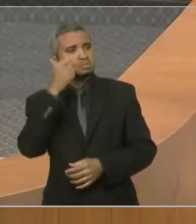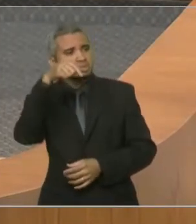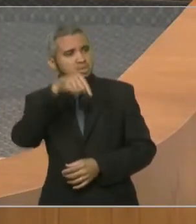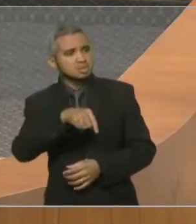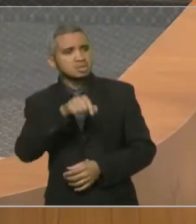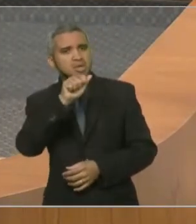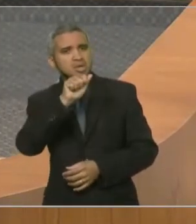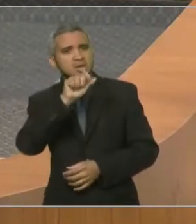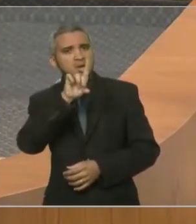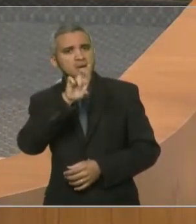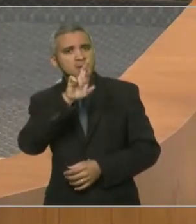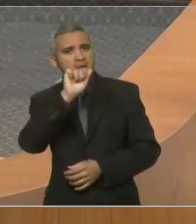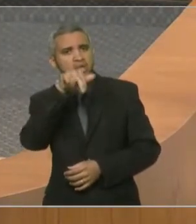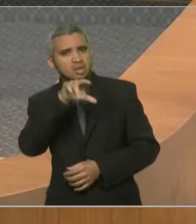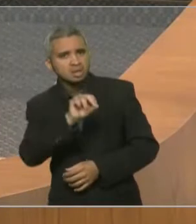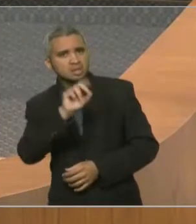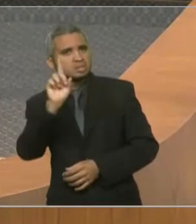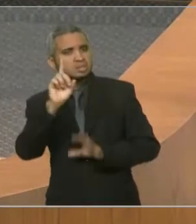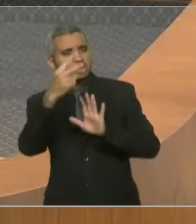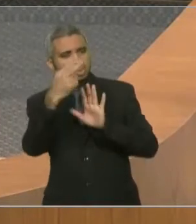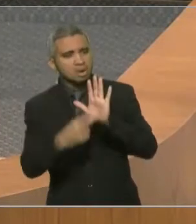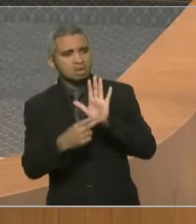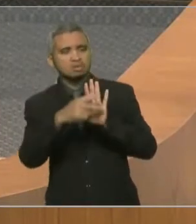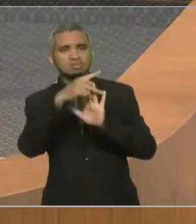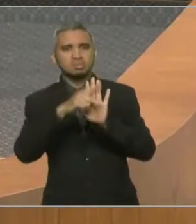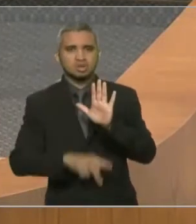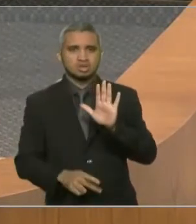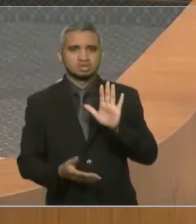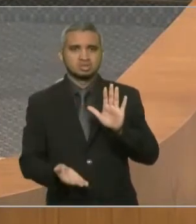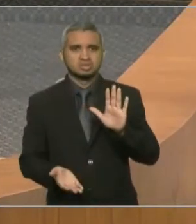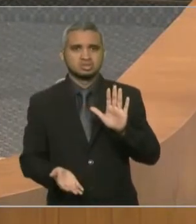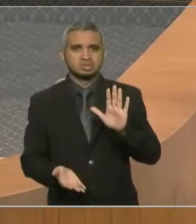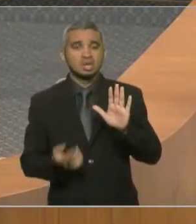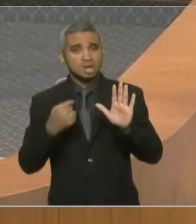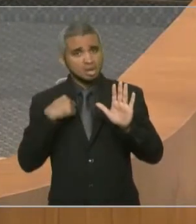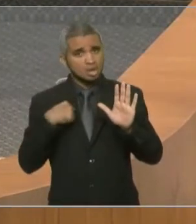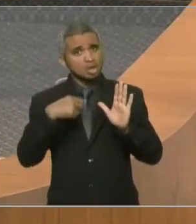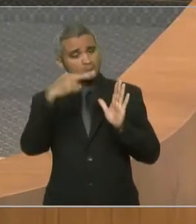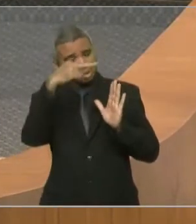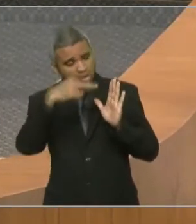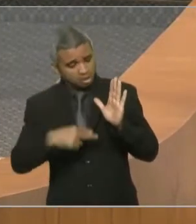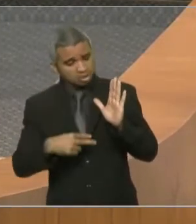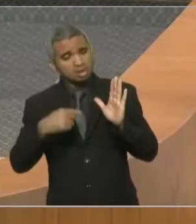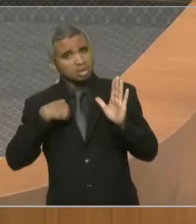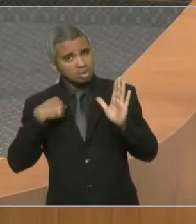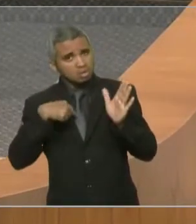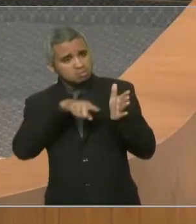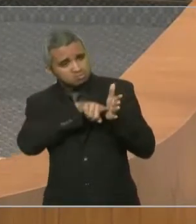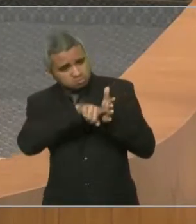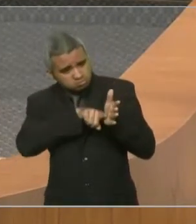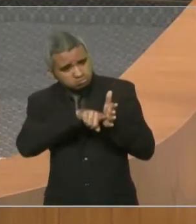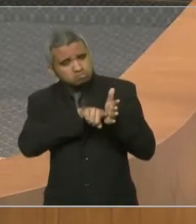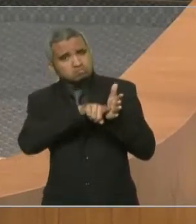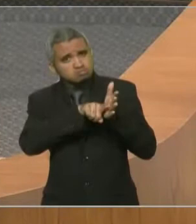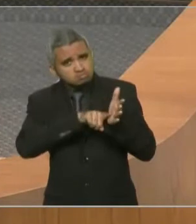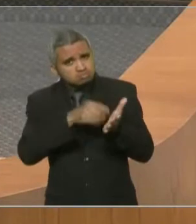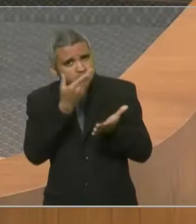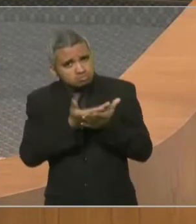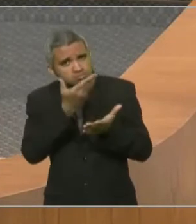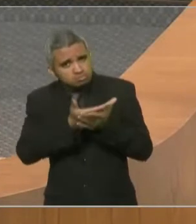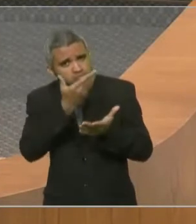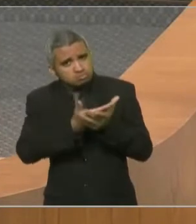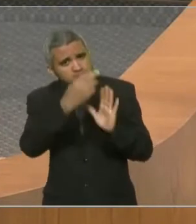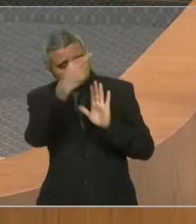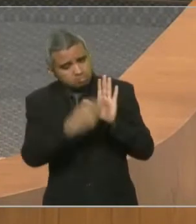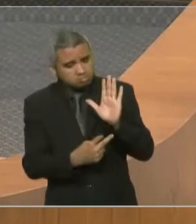Adriano, não leu o projeto. E tanto eu li como eu estudei o projeto e fiz a pergunta a ele. Se ele conhece